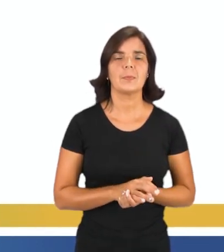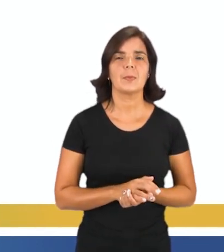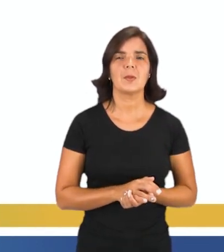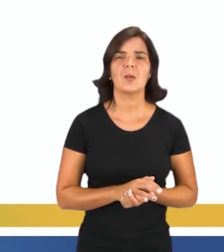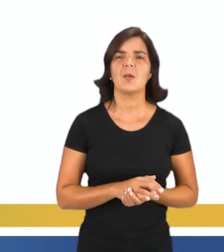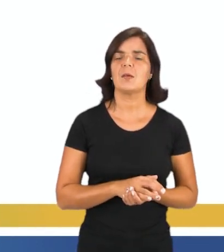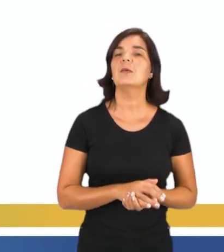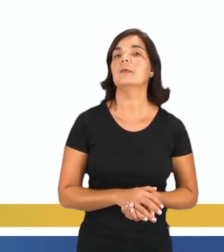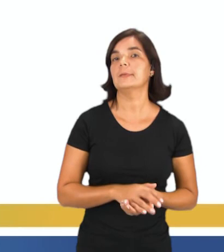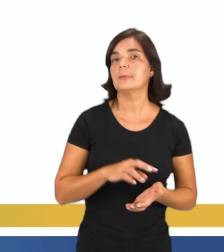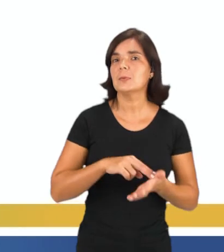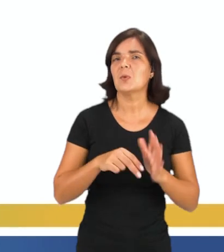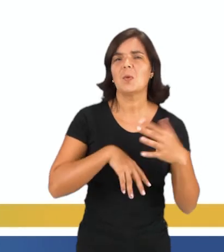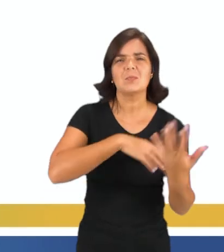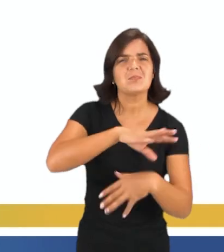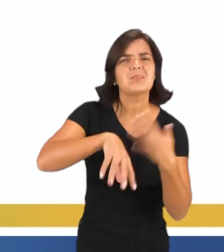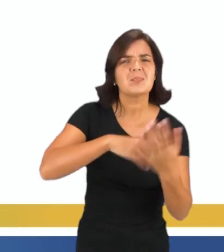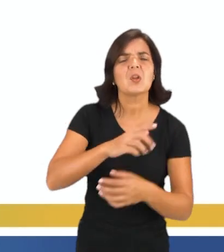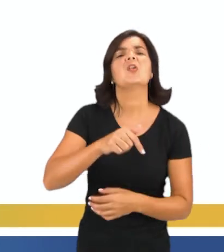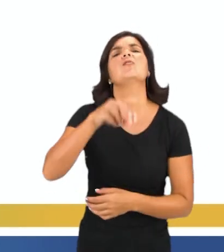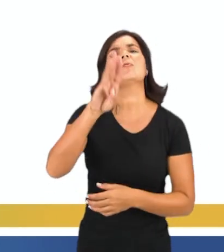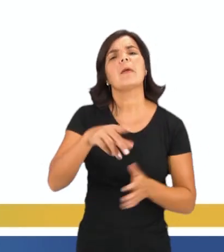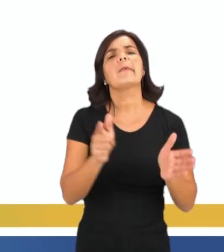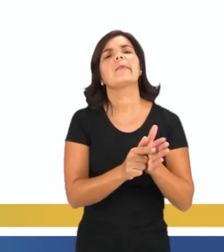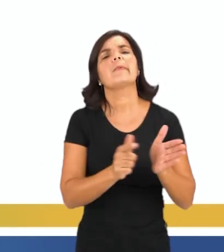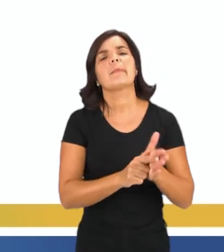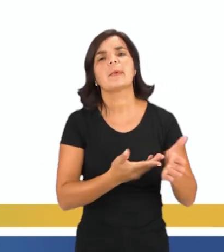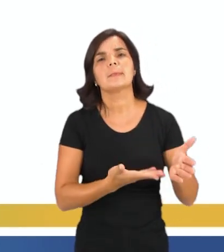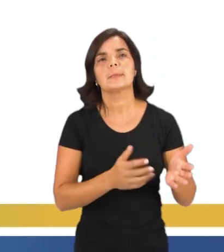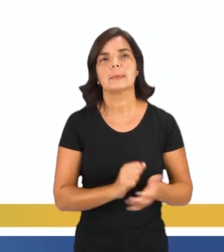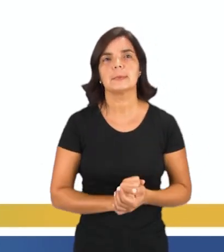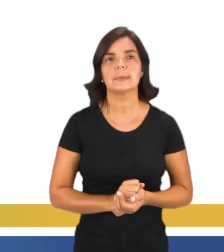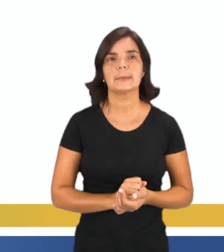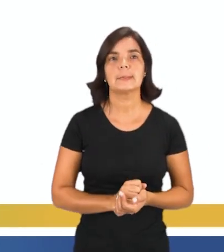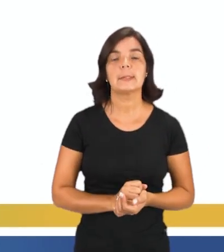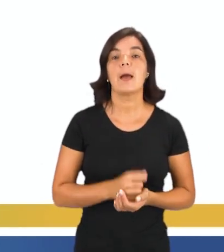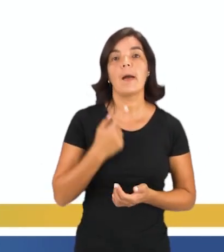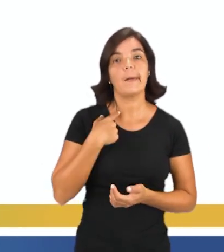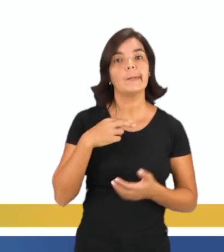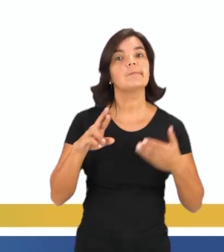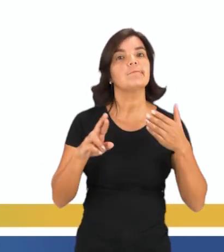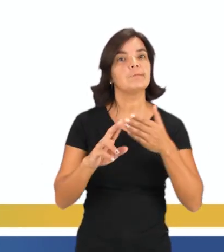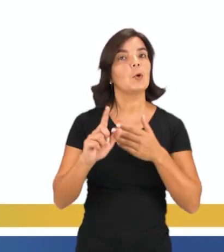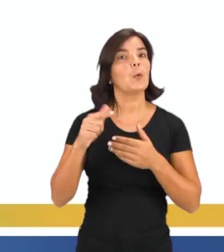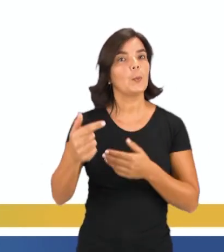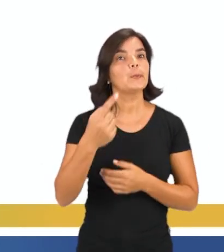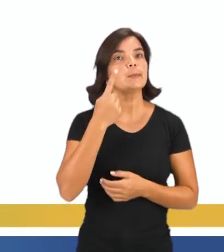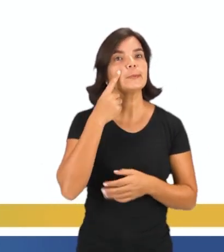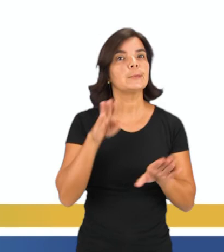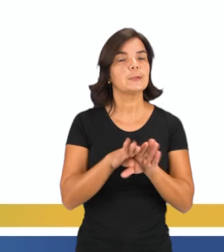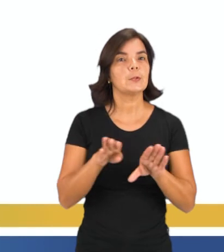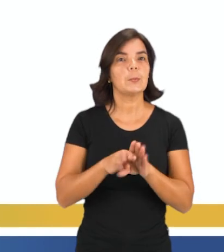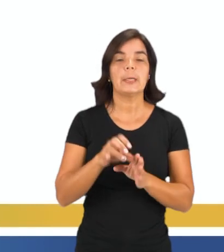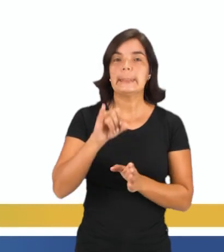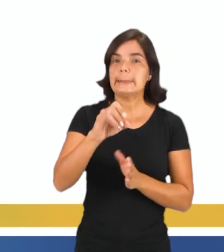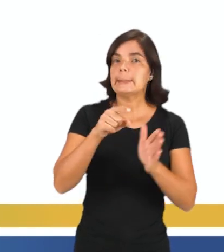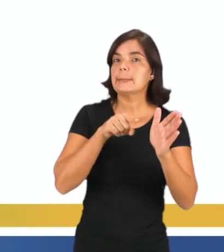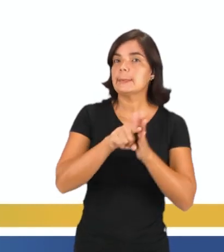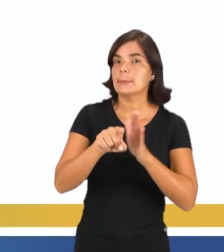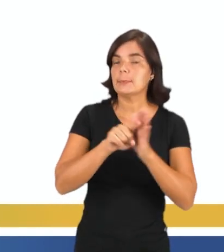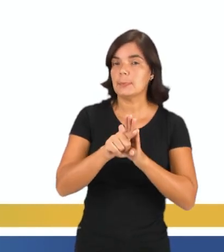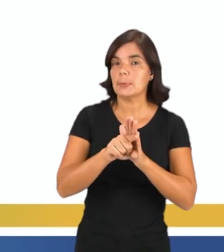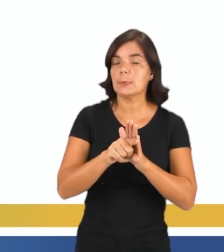esses papéis? Ou seja, tá uma bagunça. De quem são esses papéis? E aí a gente tem uma outra referência aí, né? Se eu estou